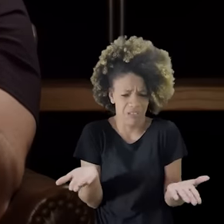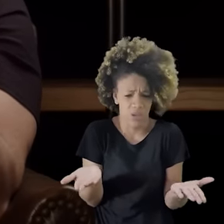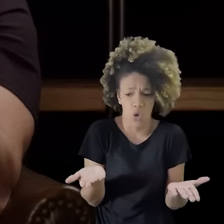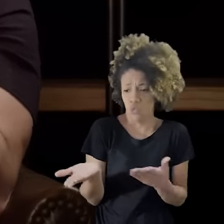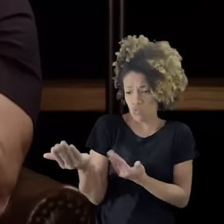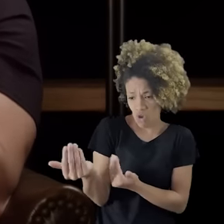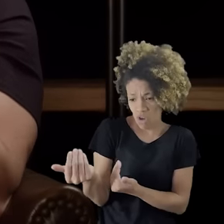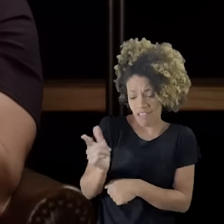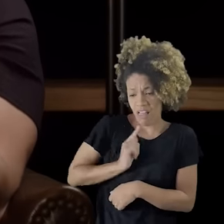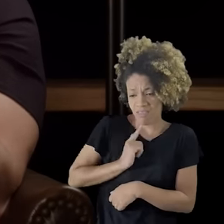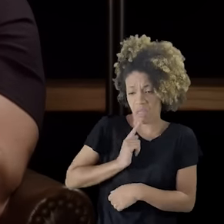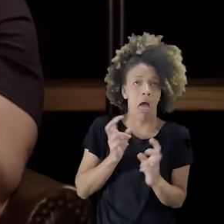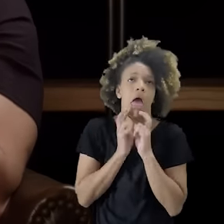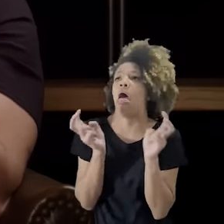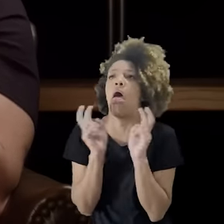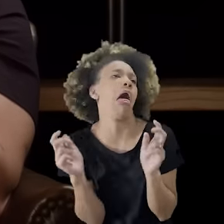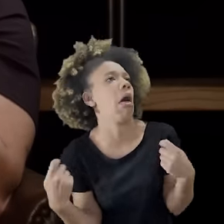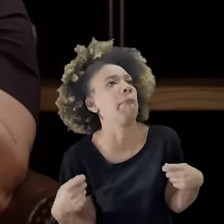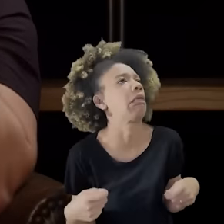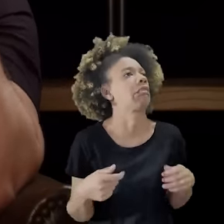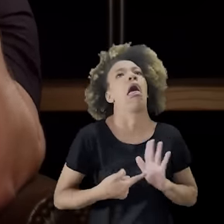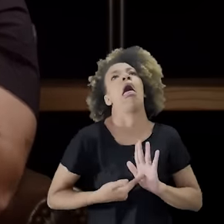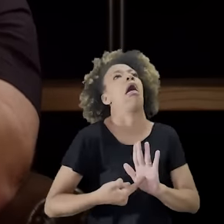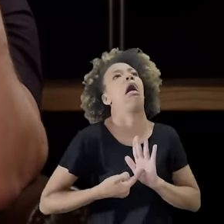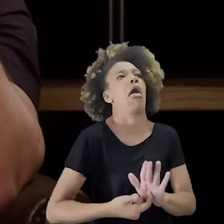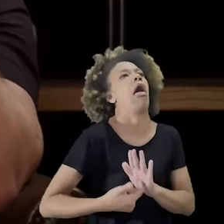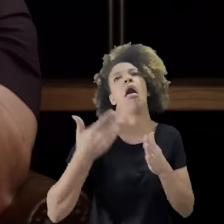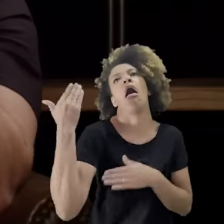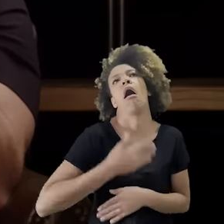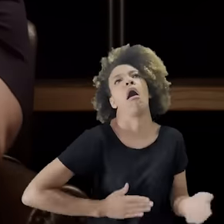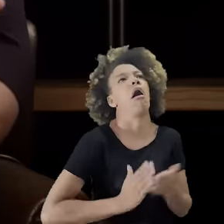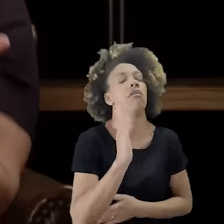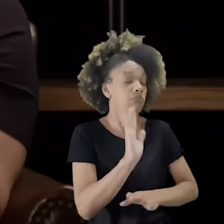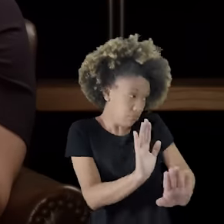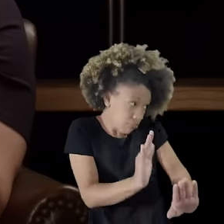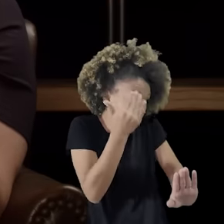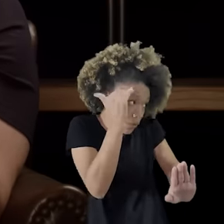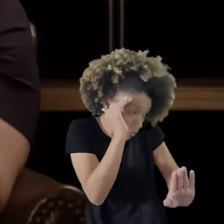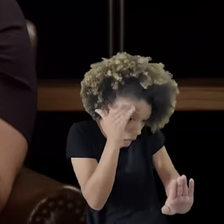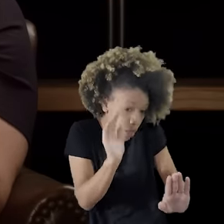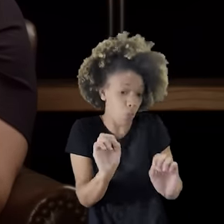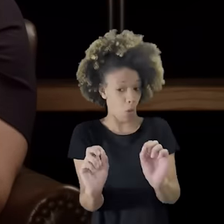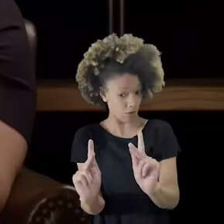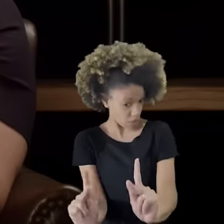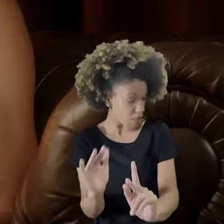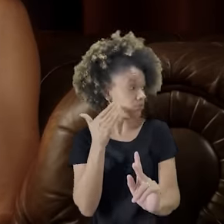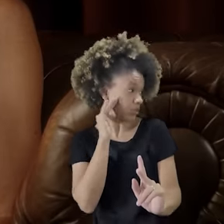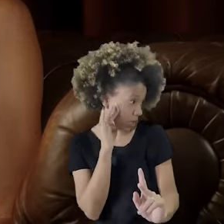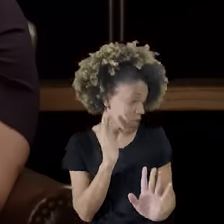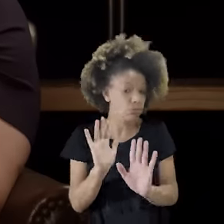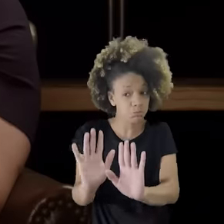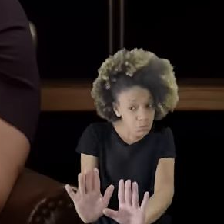tem o jovem ele tem uma histeria e uma necessidade de ser aprovado na hora eu entendo exatamente o que você falou